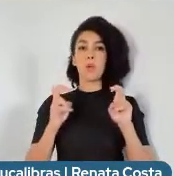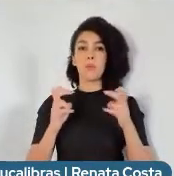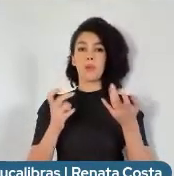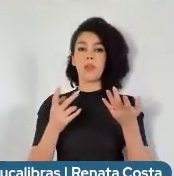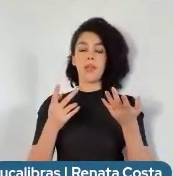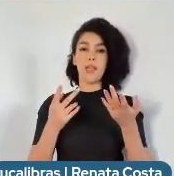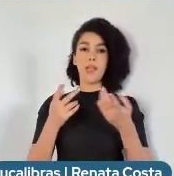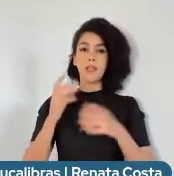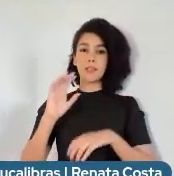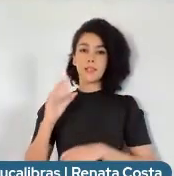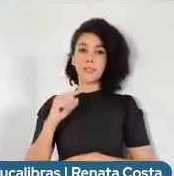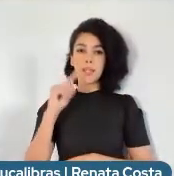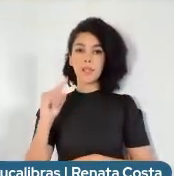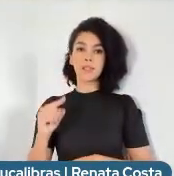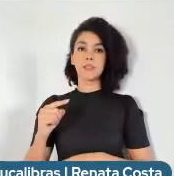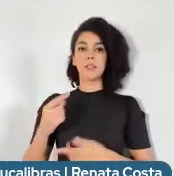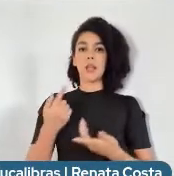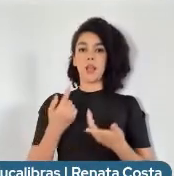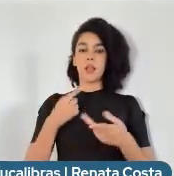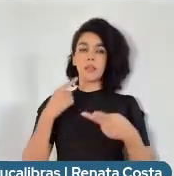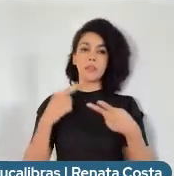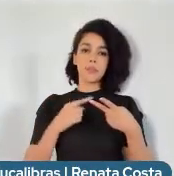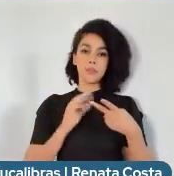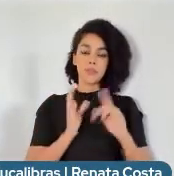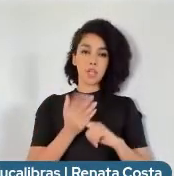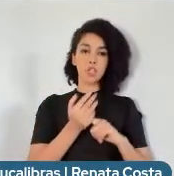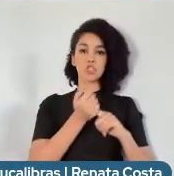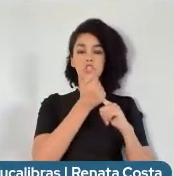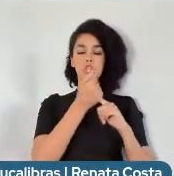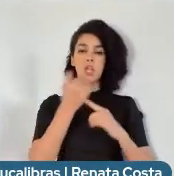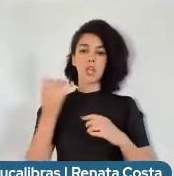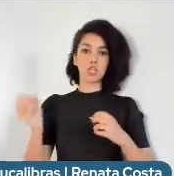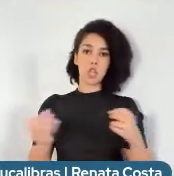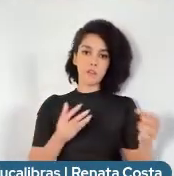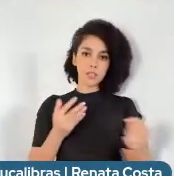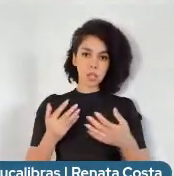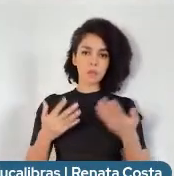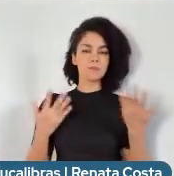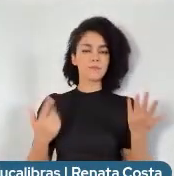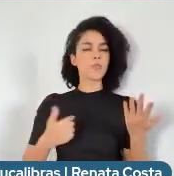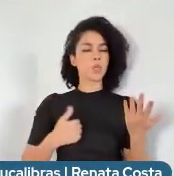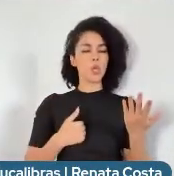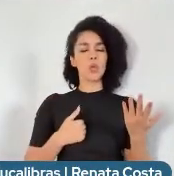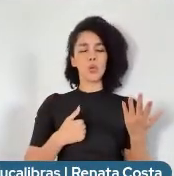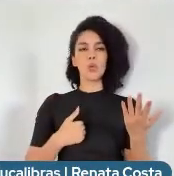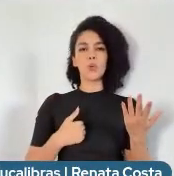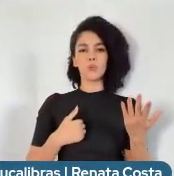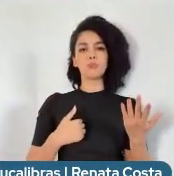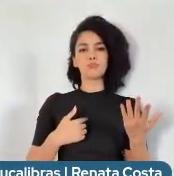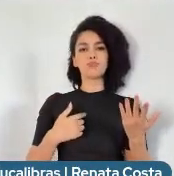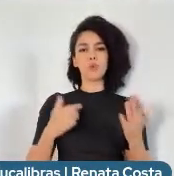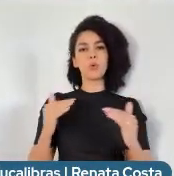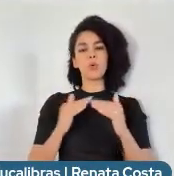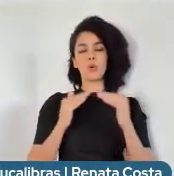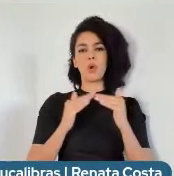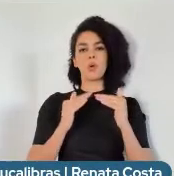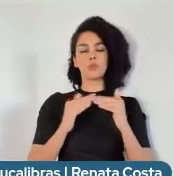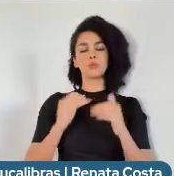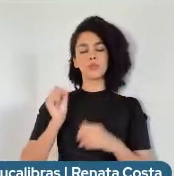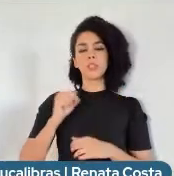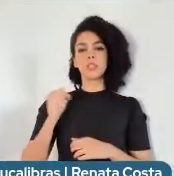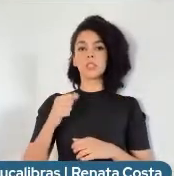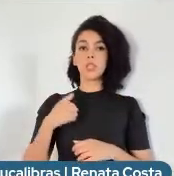tecnologia e inovação. E também leis de incentivo. Eu sou muito favorável a isso, sabe, Sérgio? Eu acho que a questão da revisão da Lei do Bem é uma